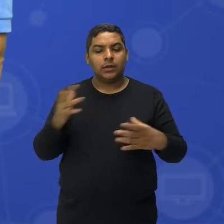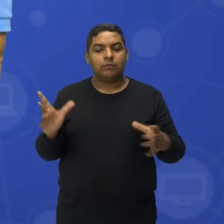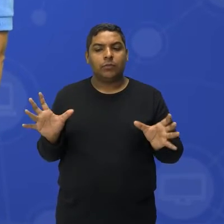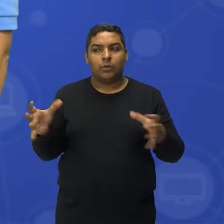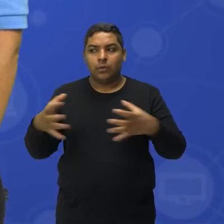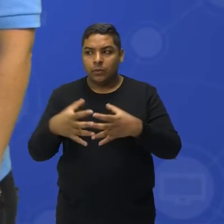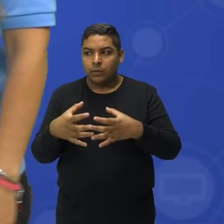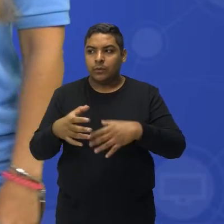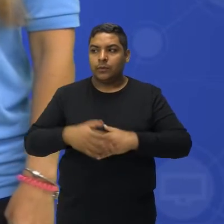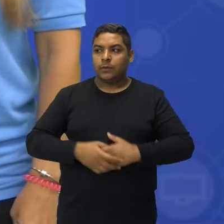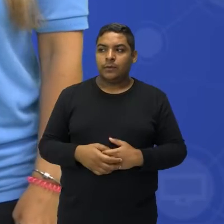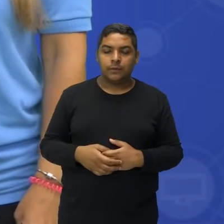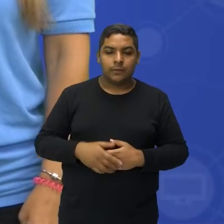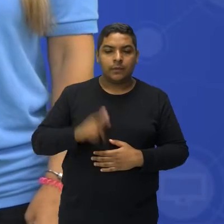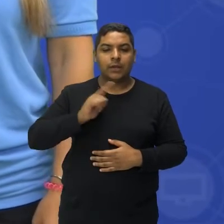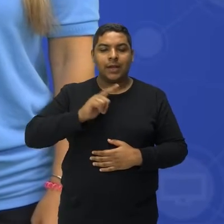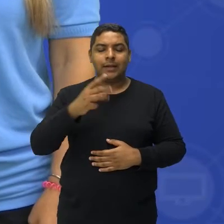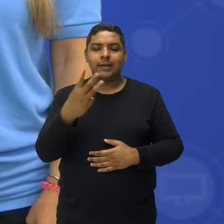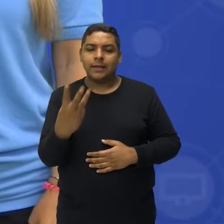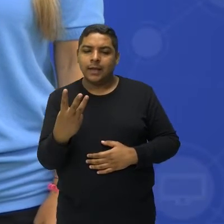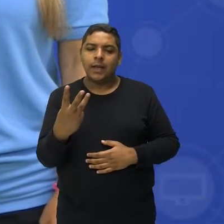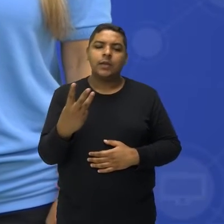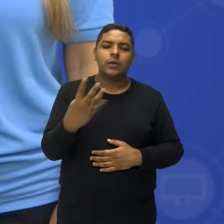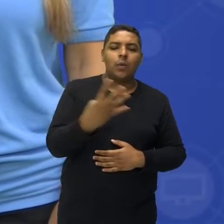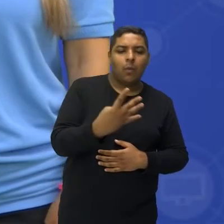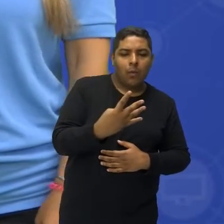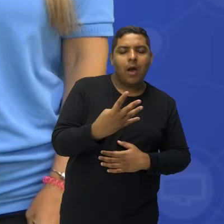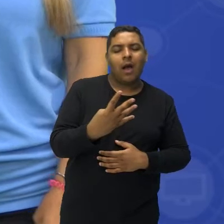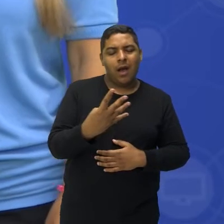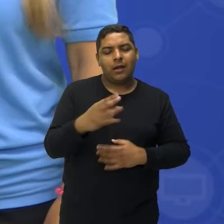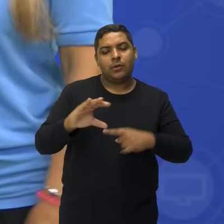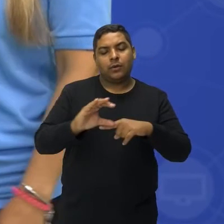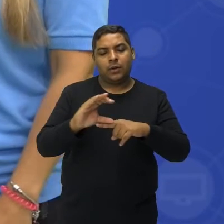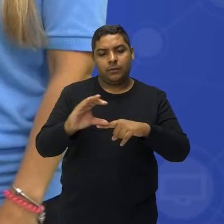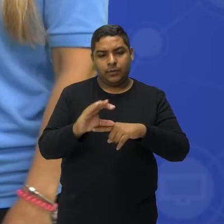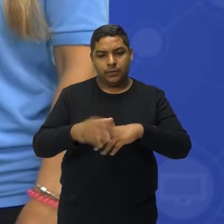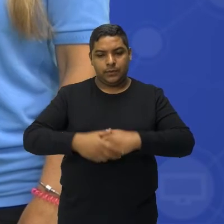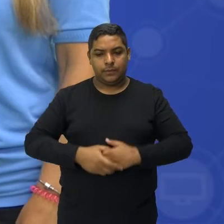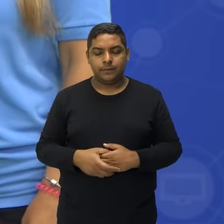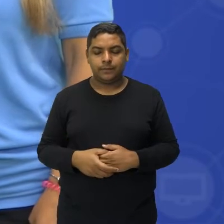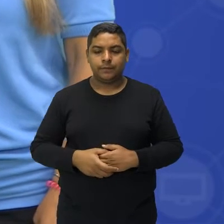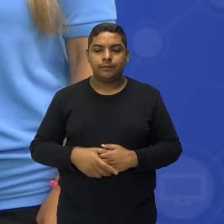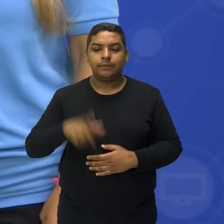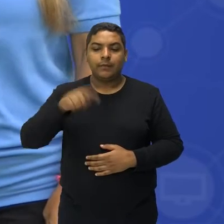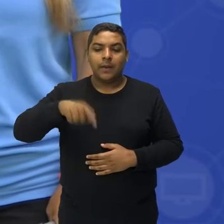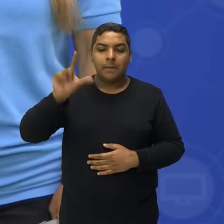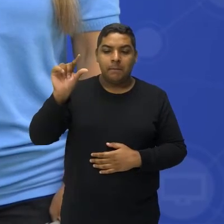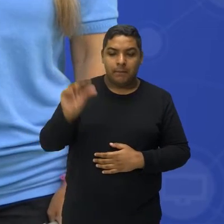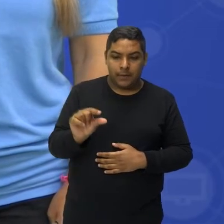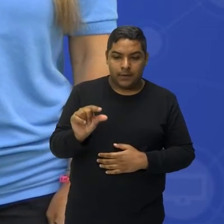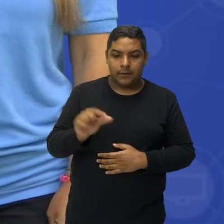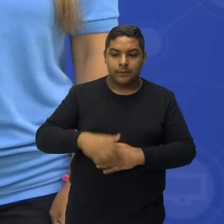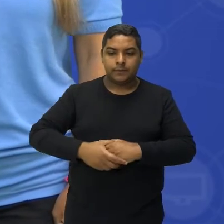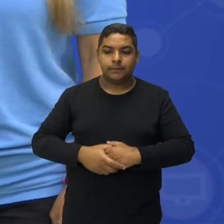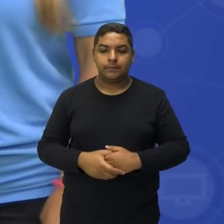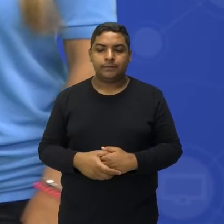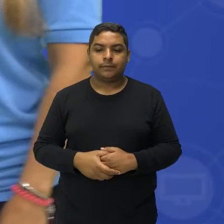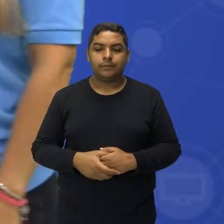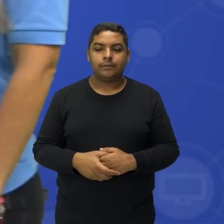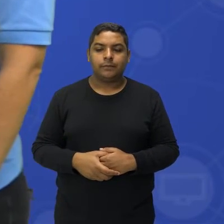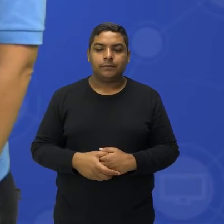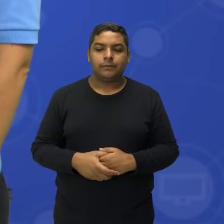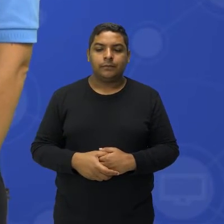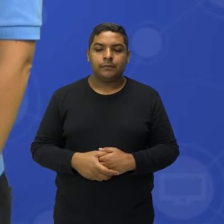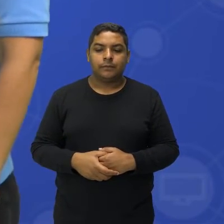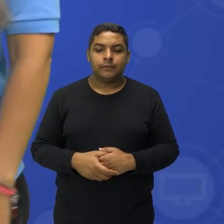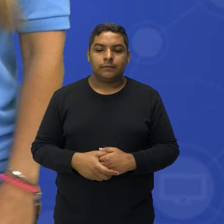de cetonas de 3 ou 4 carbonos, acima de 3 carbonos. Então, essa daqui é a menor. Como ela é a menor, então ela